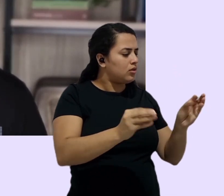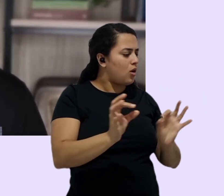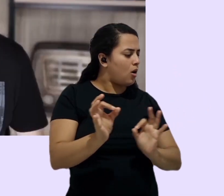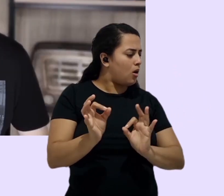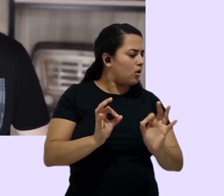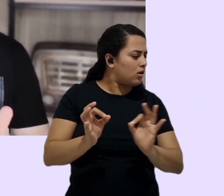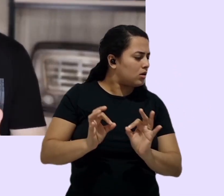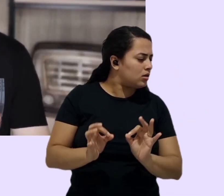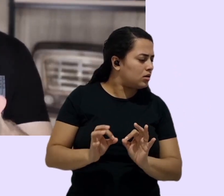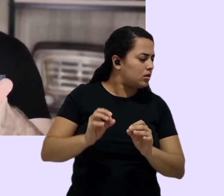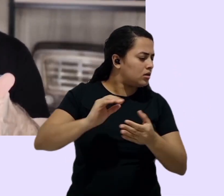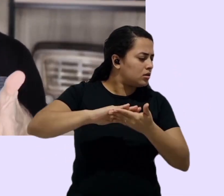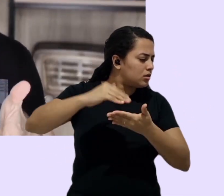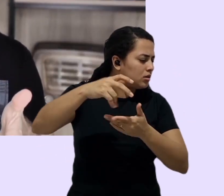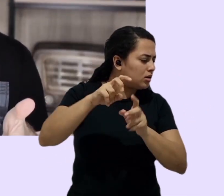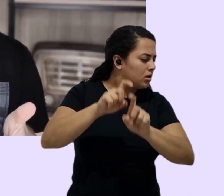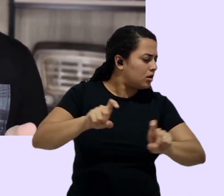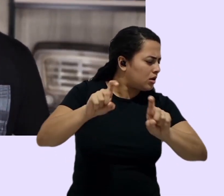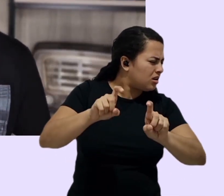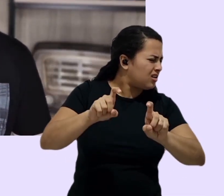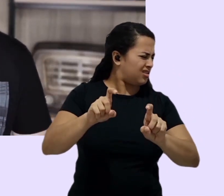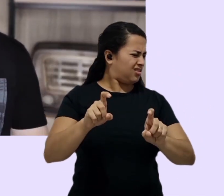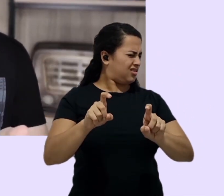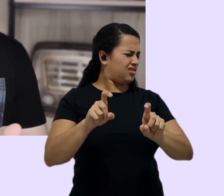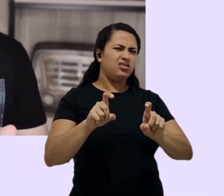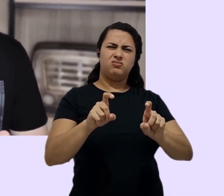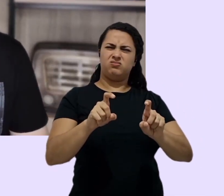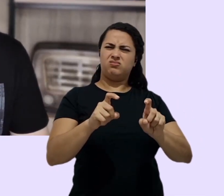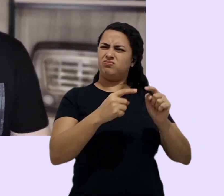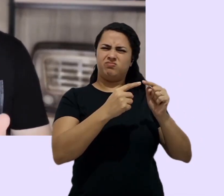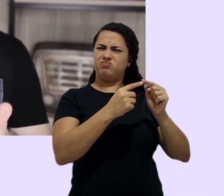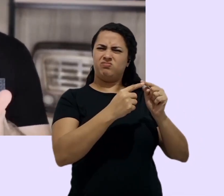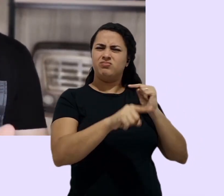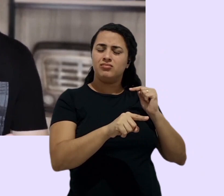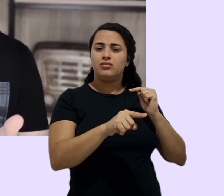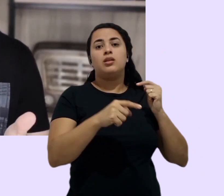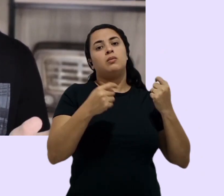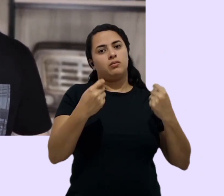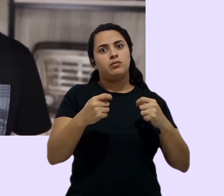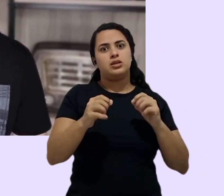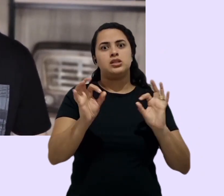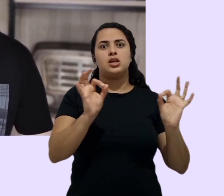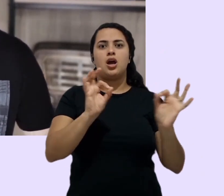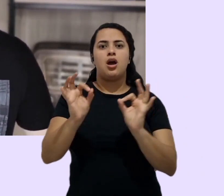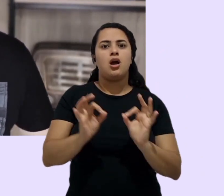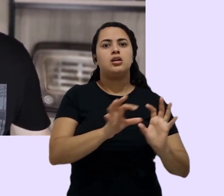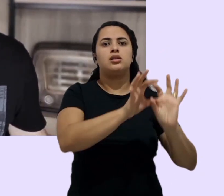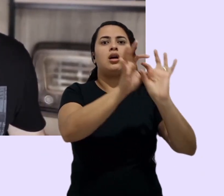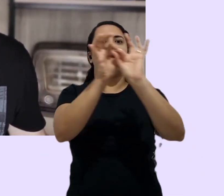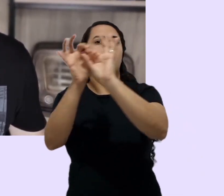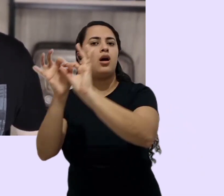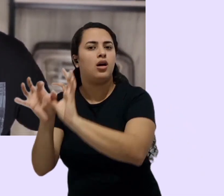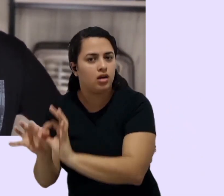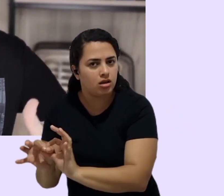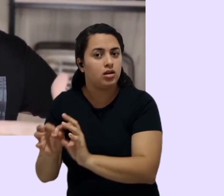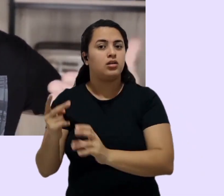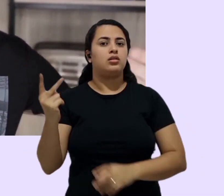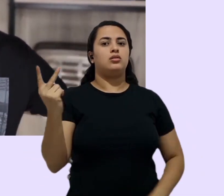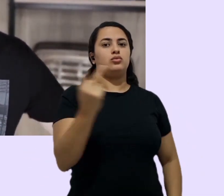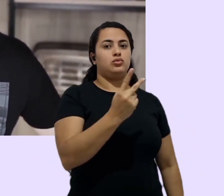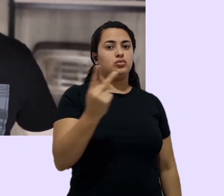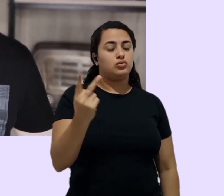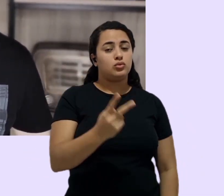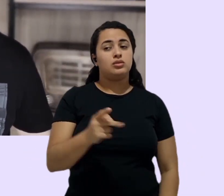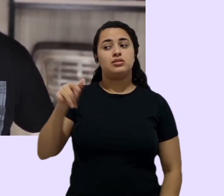Como assim? Então, precisa ter uma organização, uma coerência nos dois tipos de texto. O texto literário,